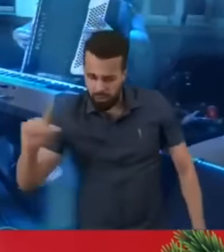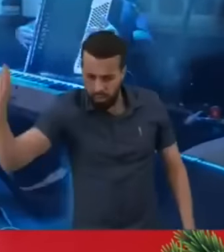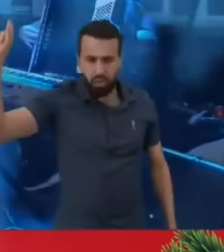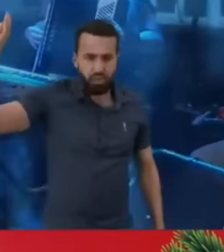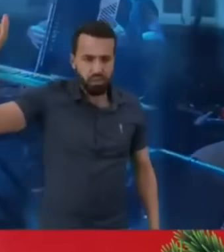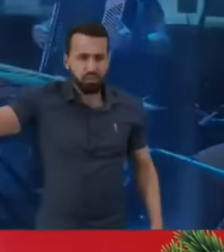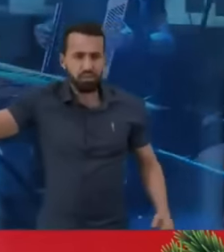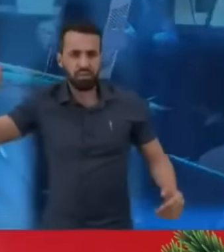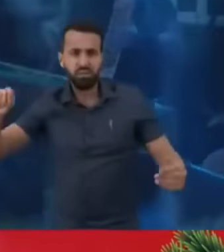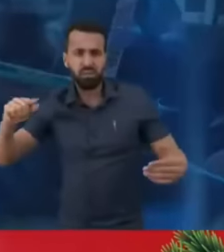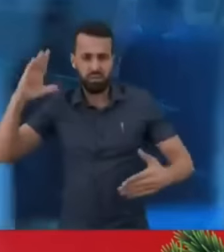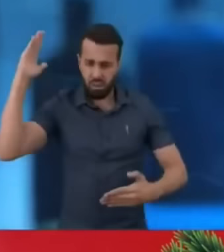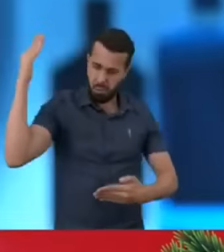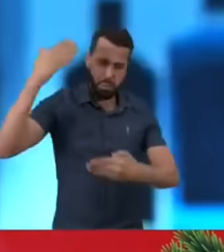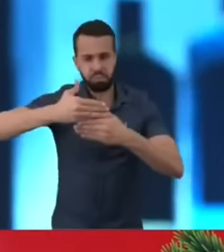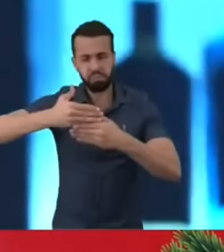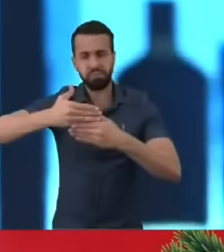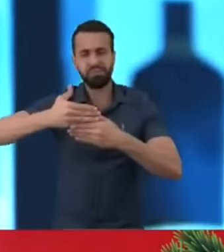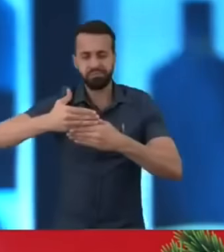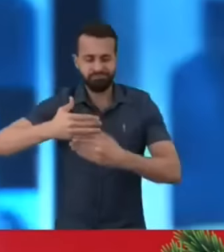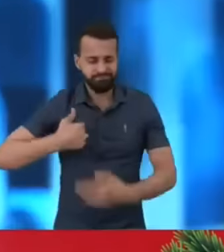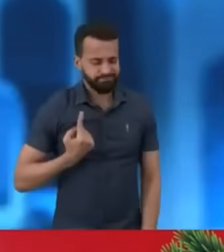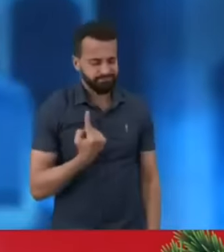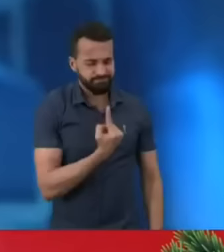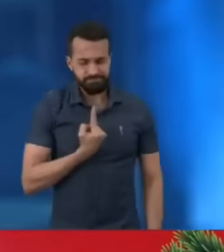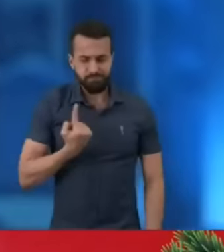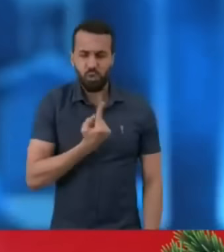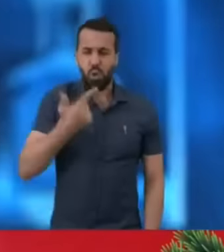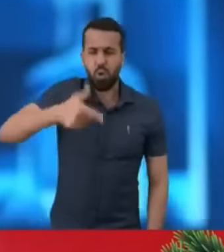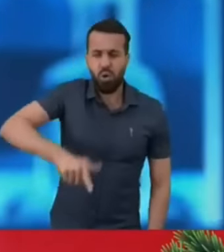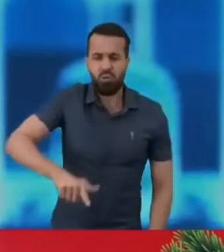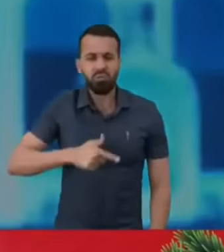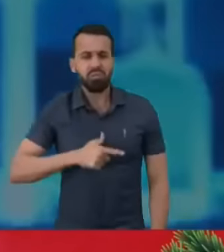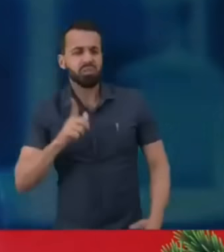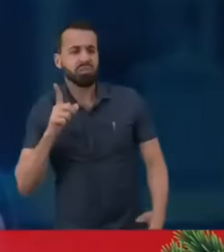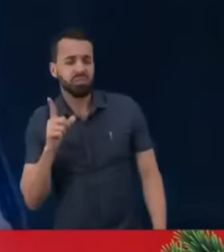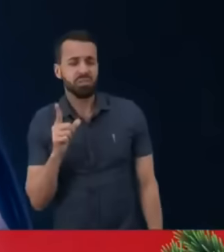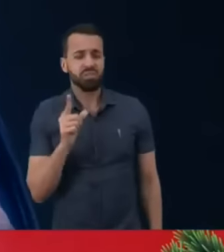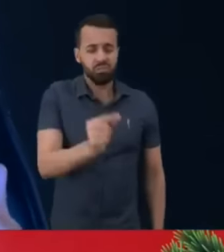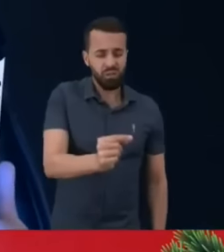as portas, sozinho de novo, tive que sair.